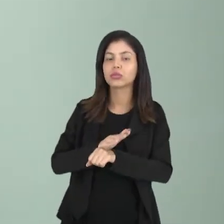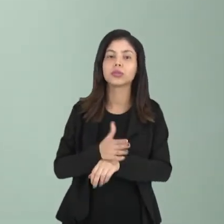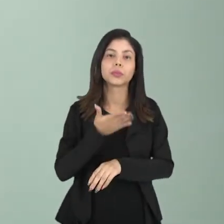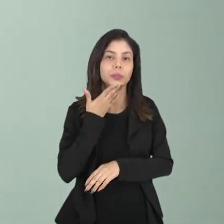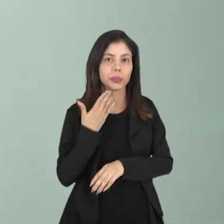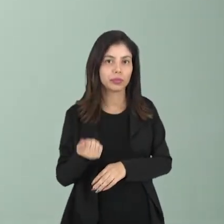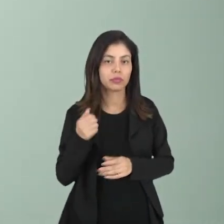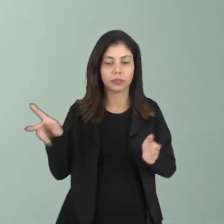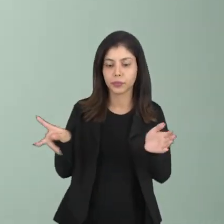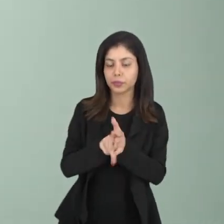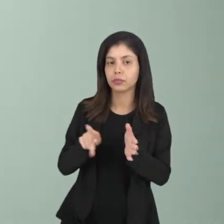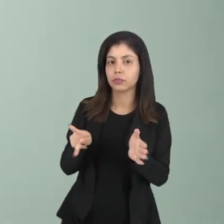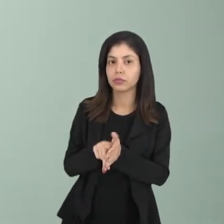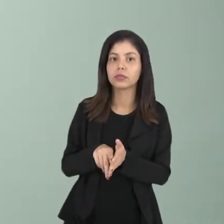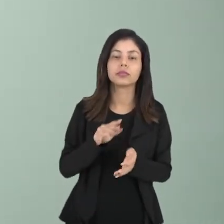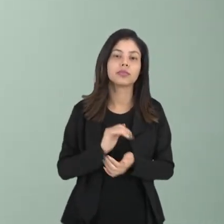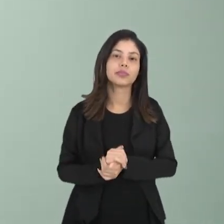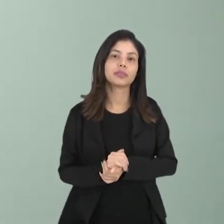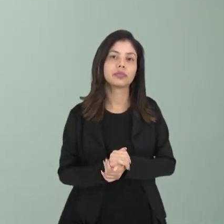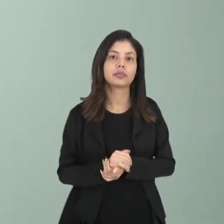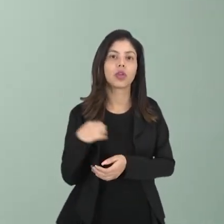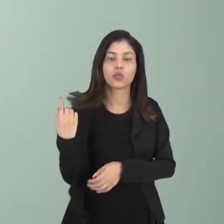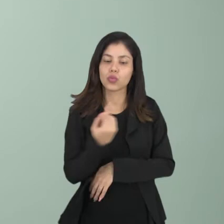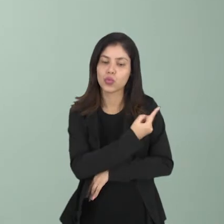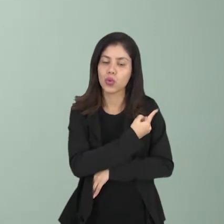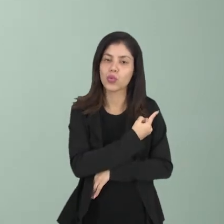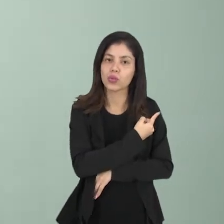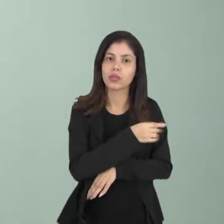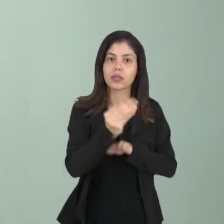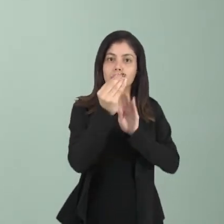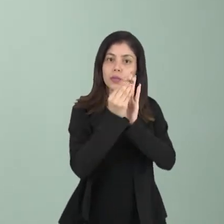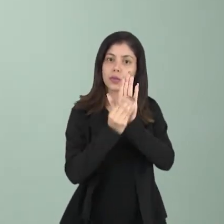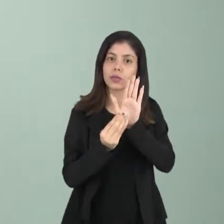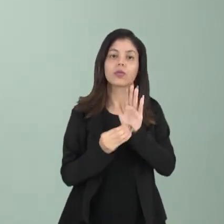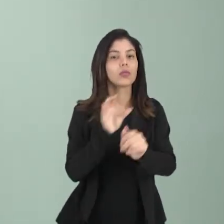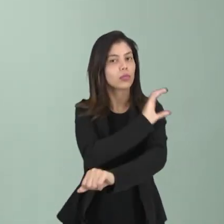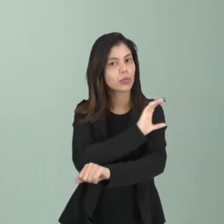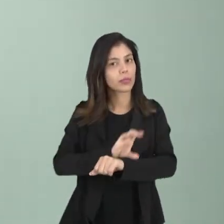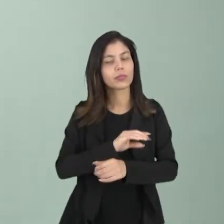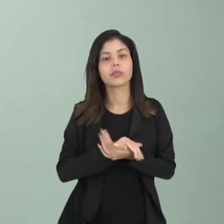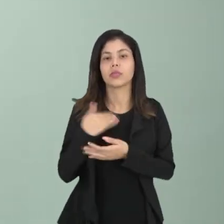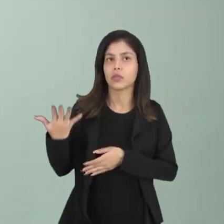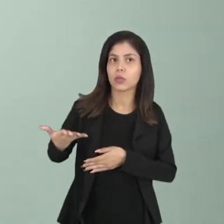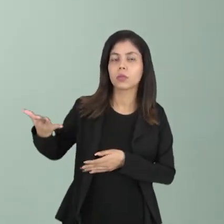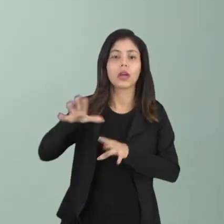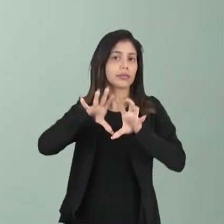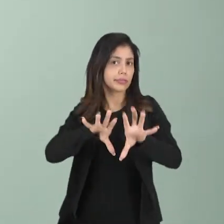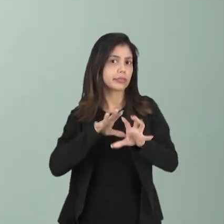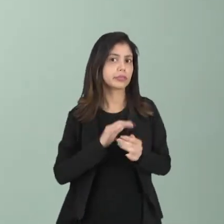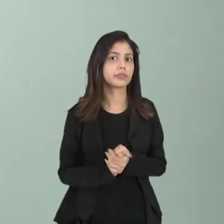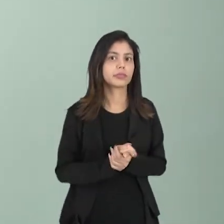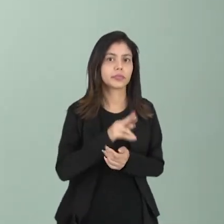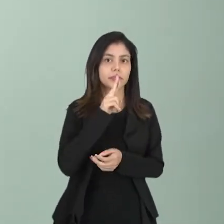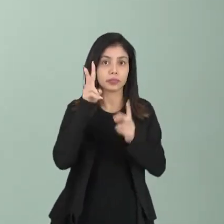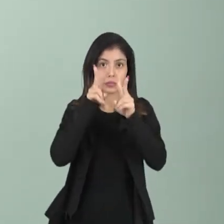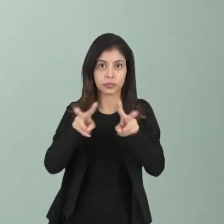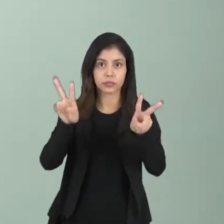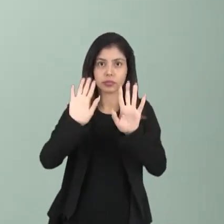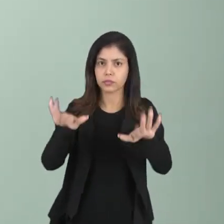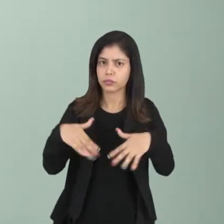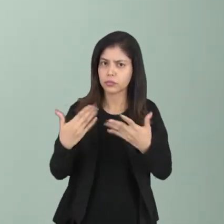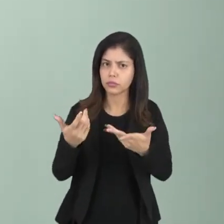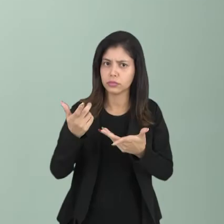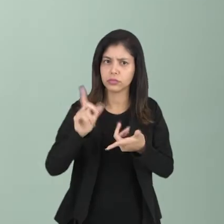forma decisiva para a formação dos nossos padrões culturais. Com base nisso, vamos visualizar